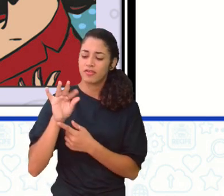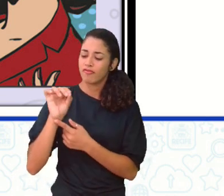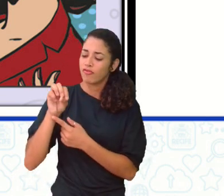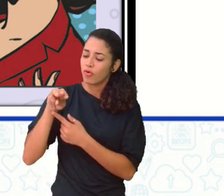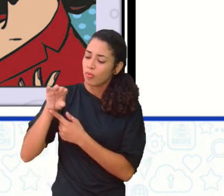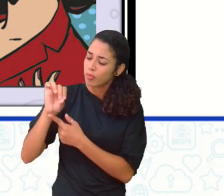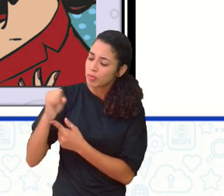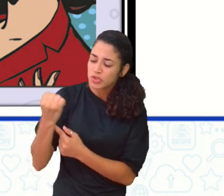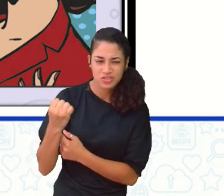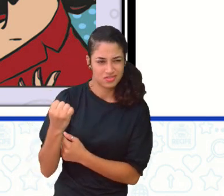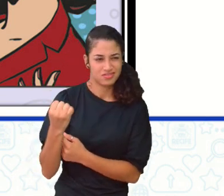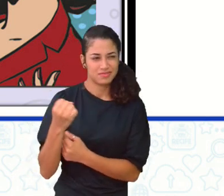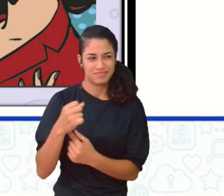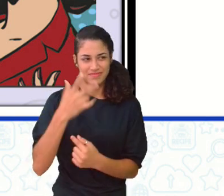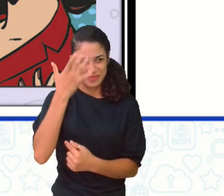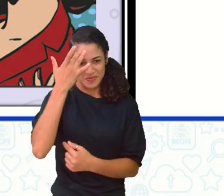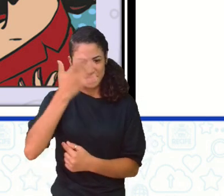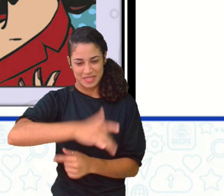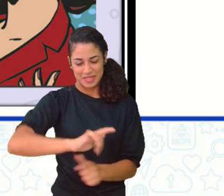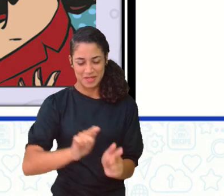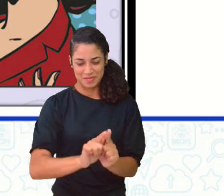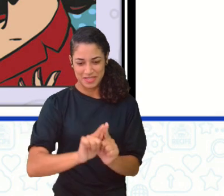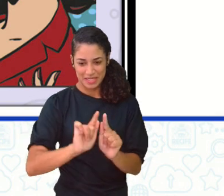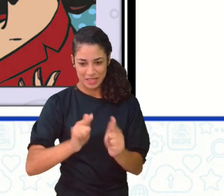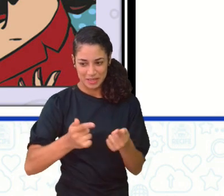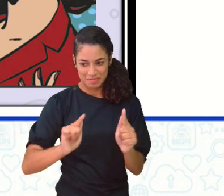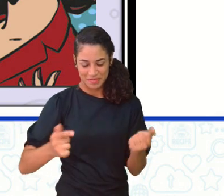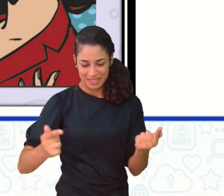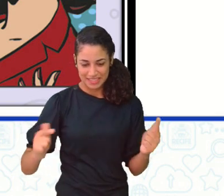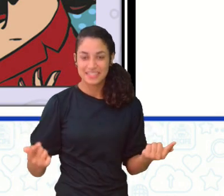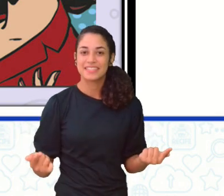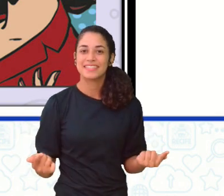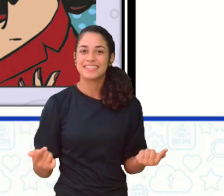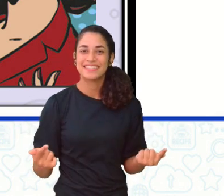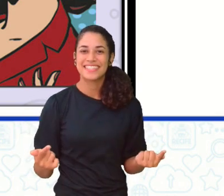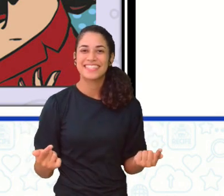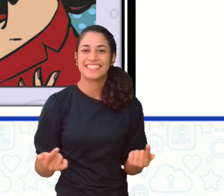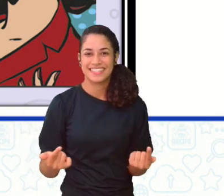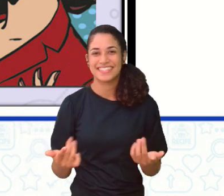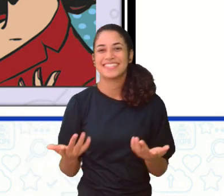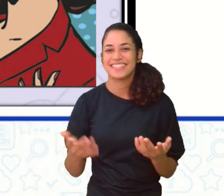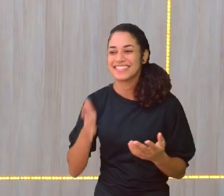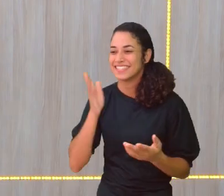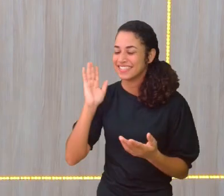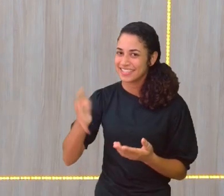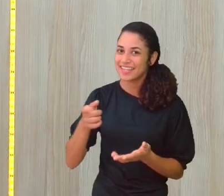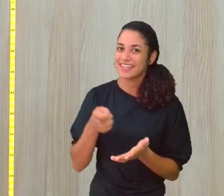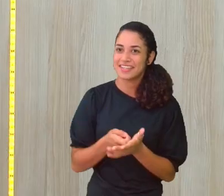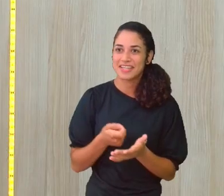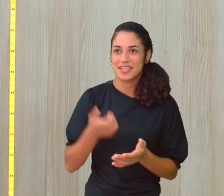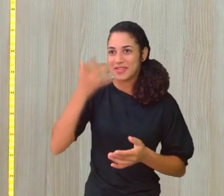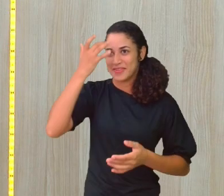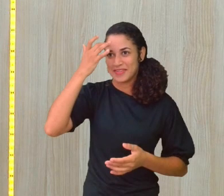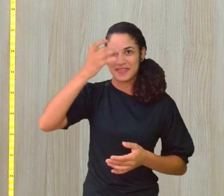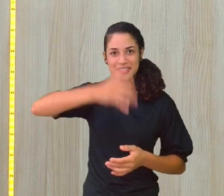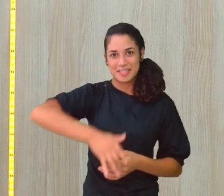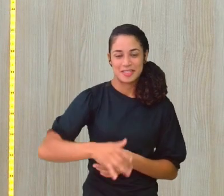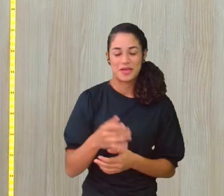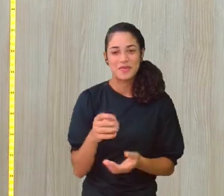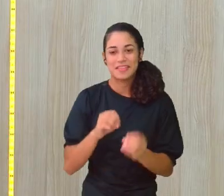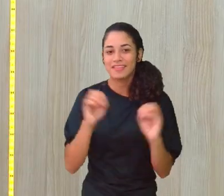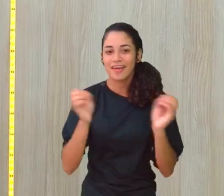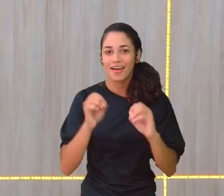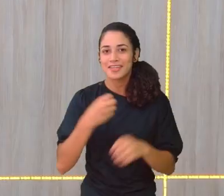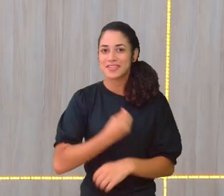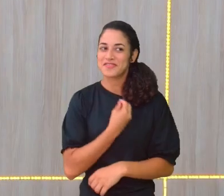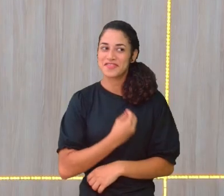sabe gramática. Já tá fazendo um juízo de valor aí, juízo de valor, né, professora Vivi? Não sabe nada da vida do moço. Pois